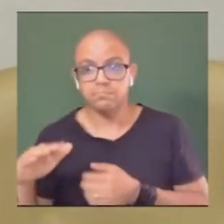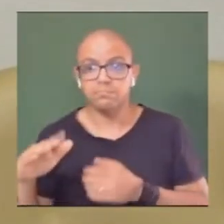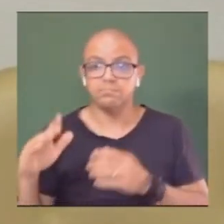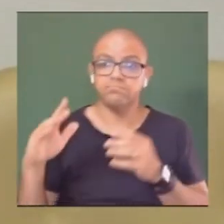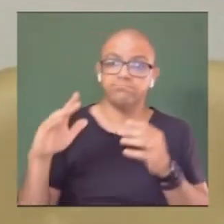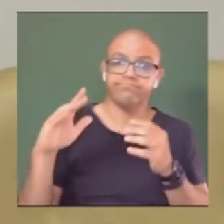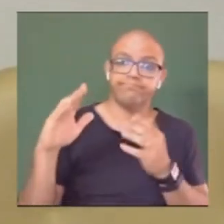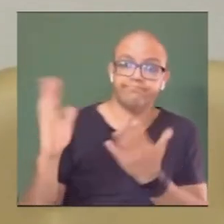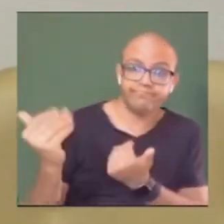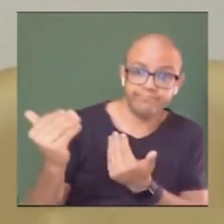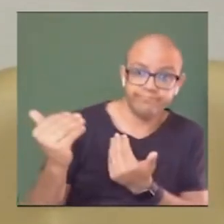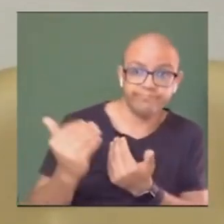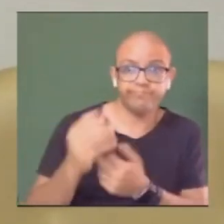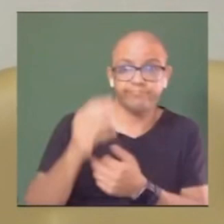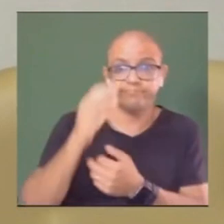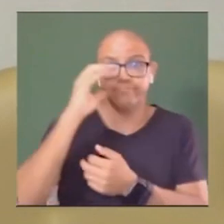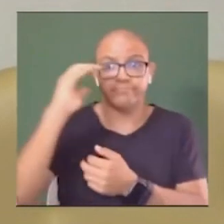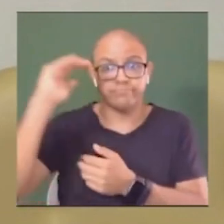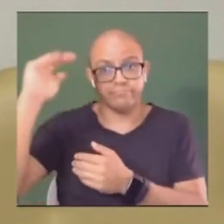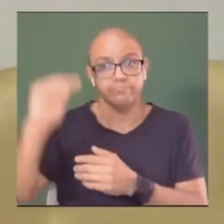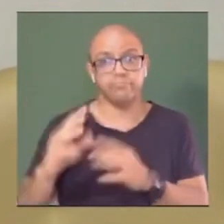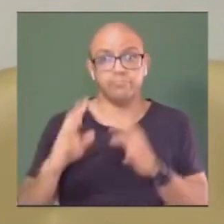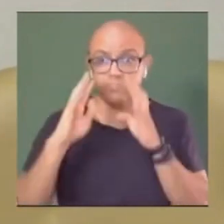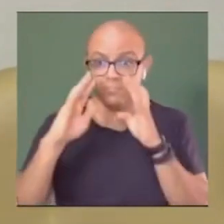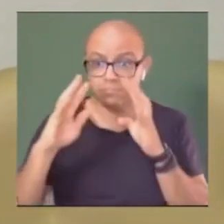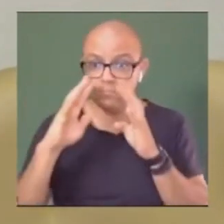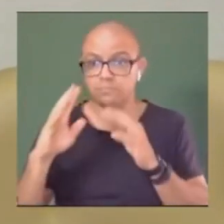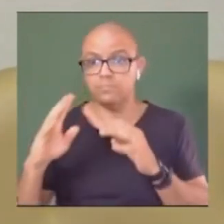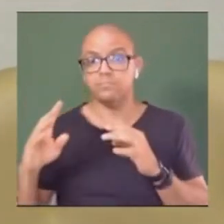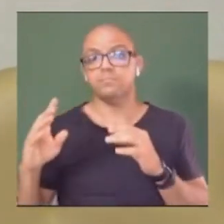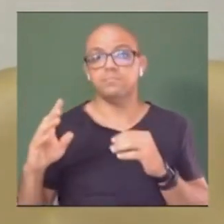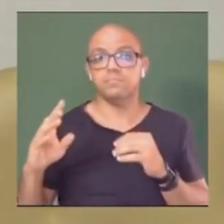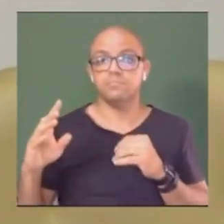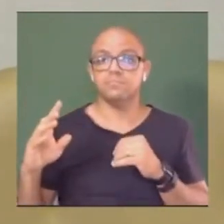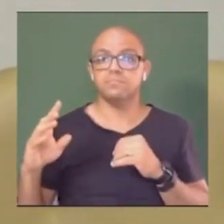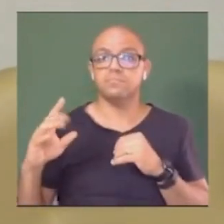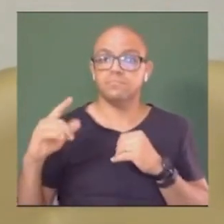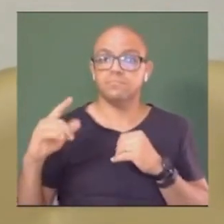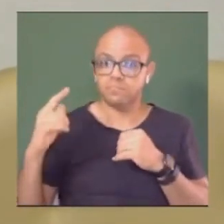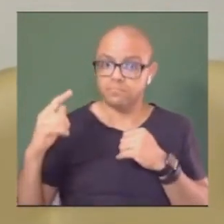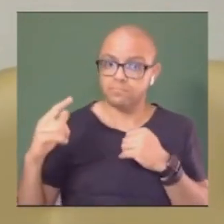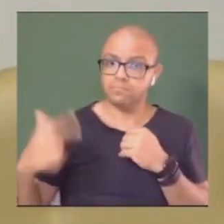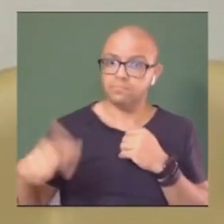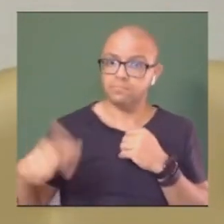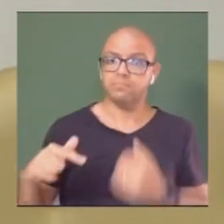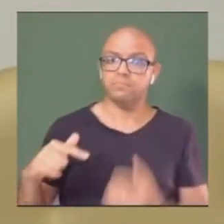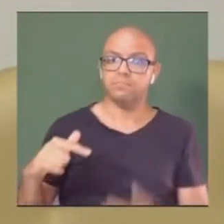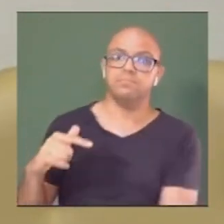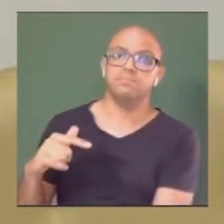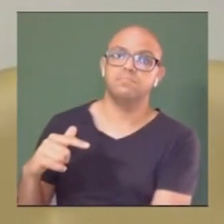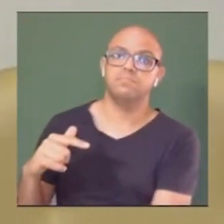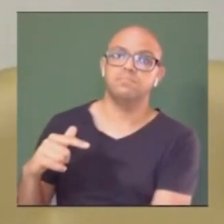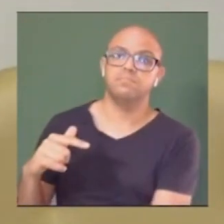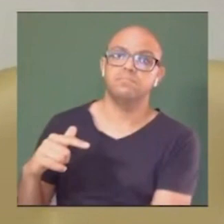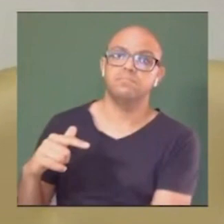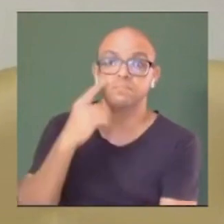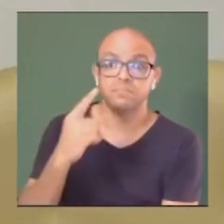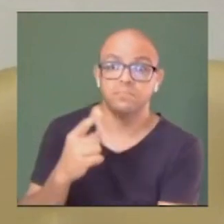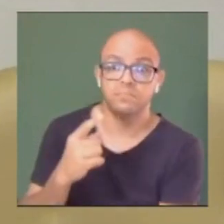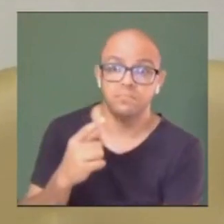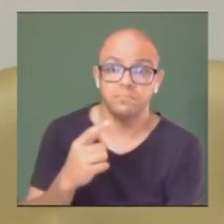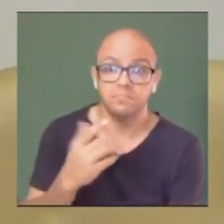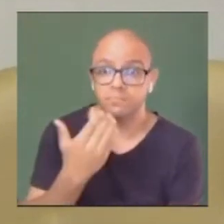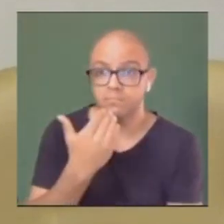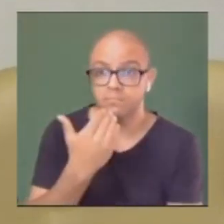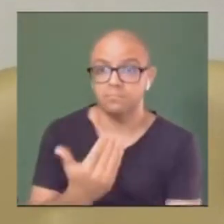muito importante olhar para essa questão também peço pro secretário que olhe para a solicitação que foi feita pelo